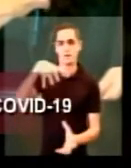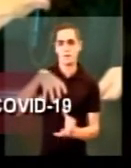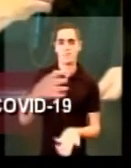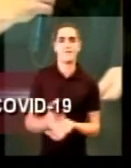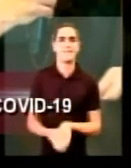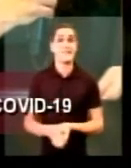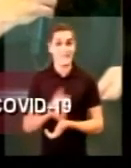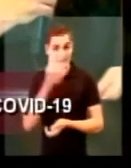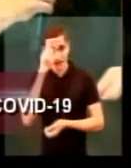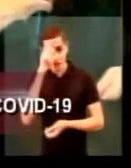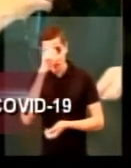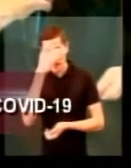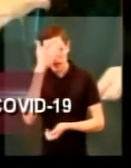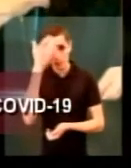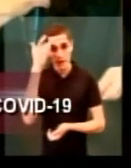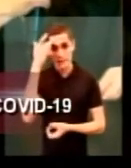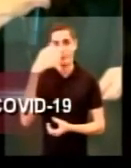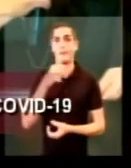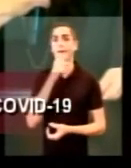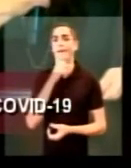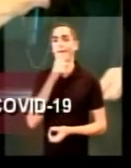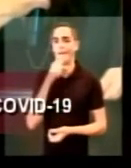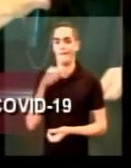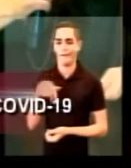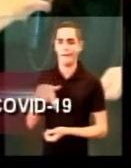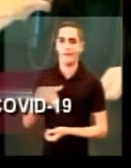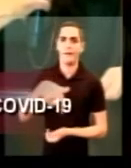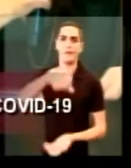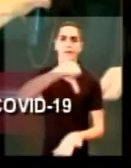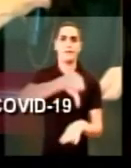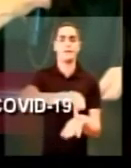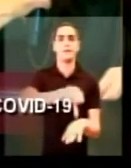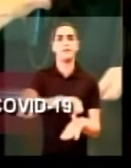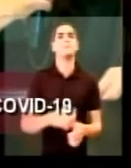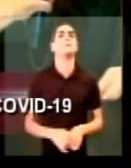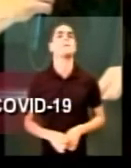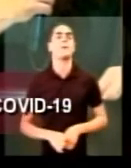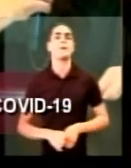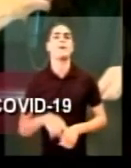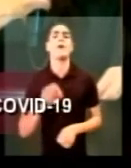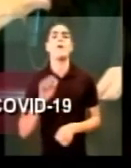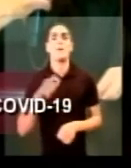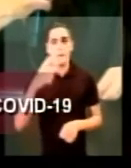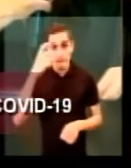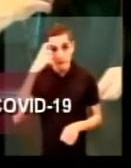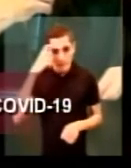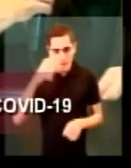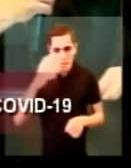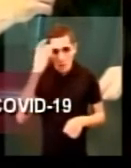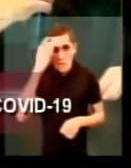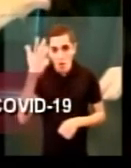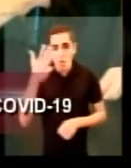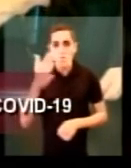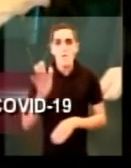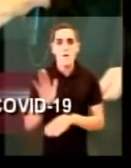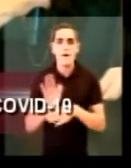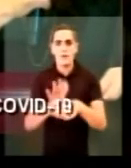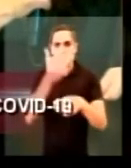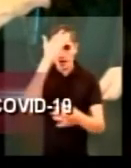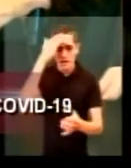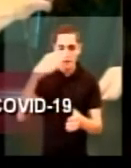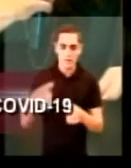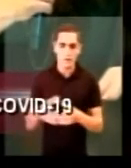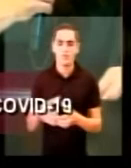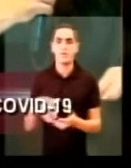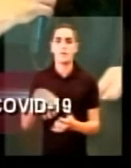vão ter dificuldade em estar fazendo isso. Então, pensando na facilidade, nós vamos ter pontos de vacinação nas unidades de saúde,